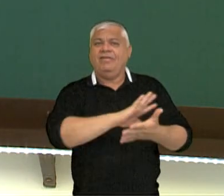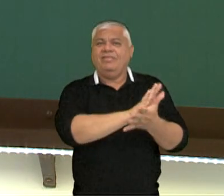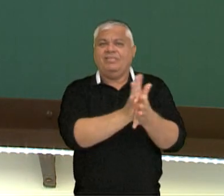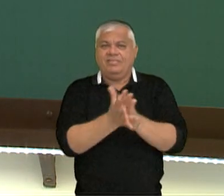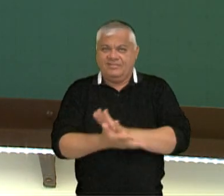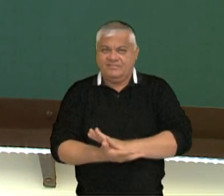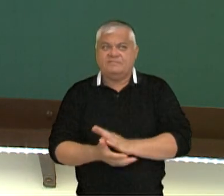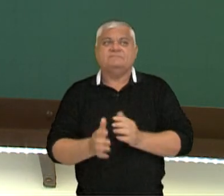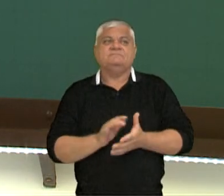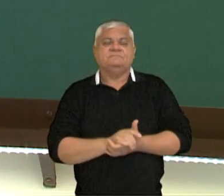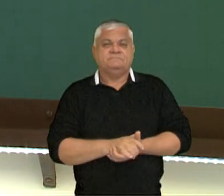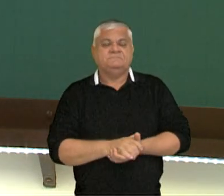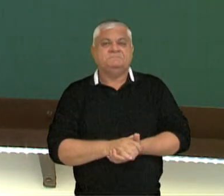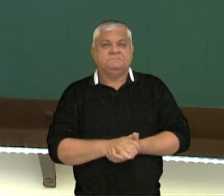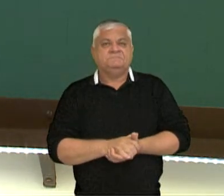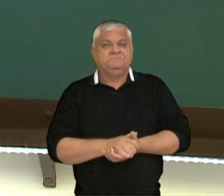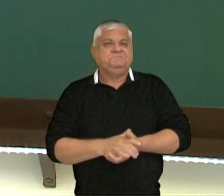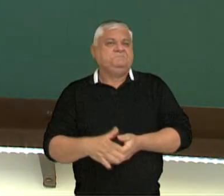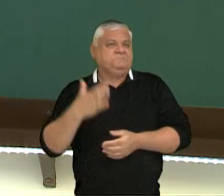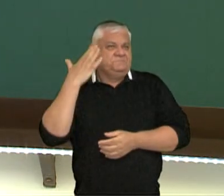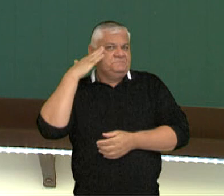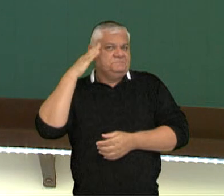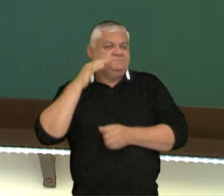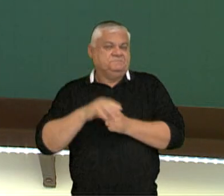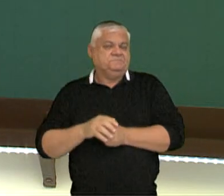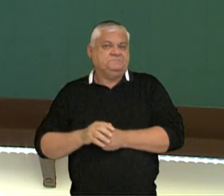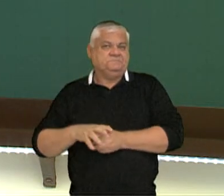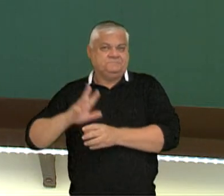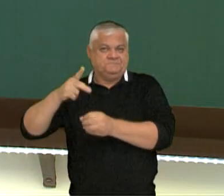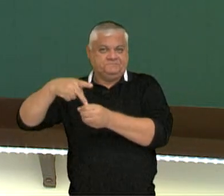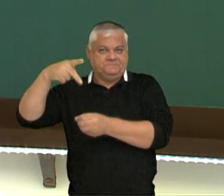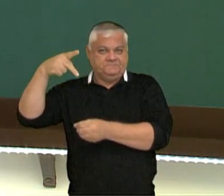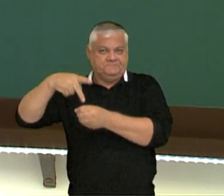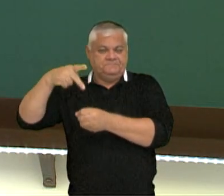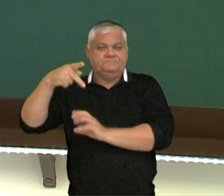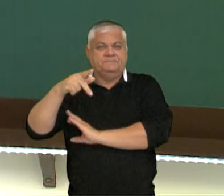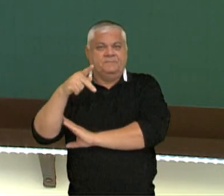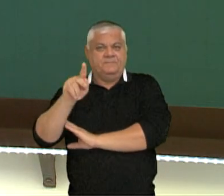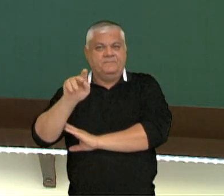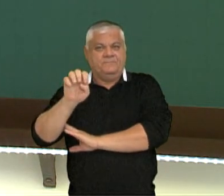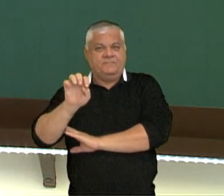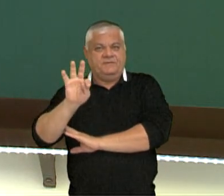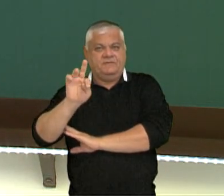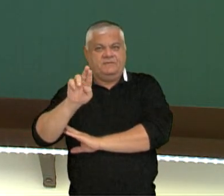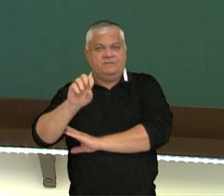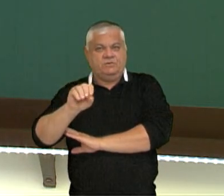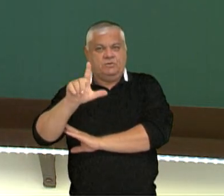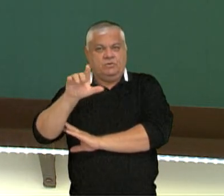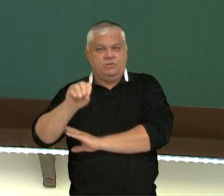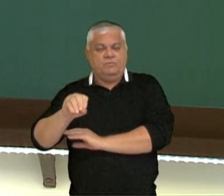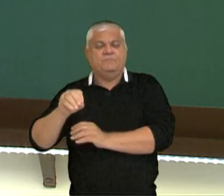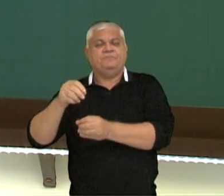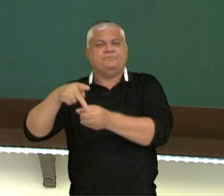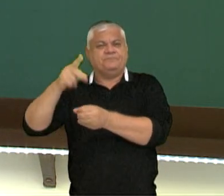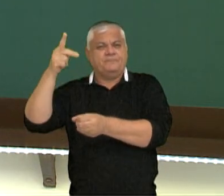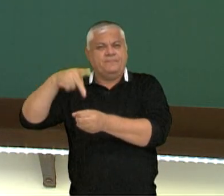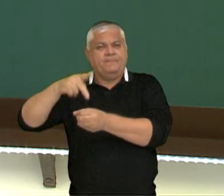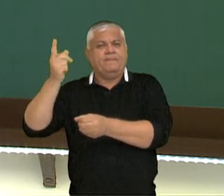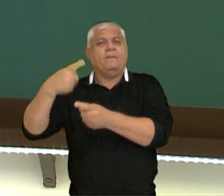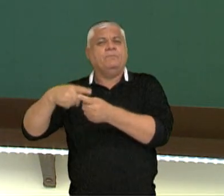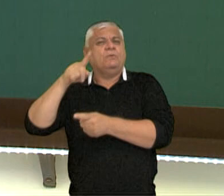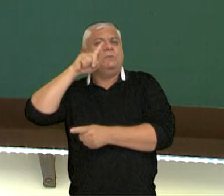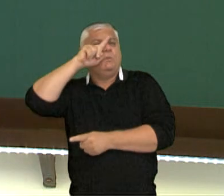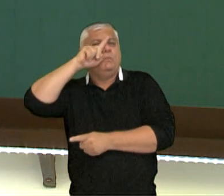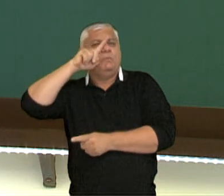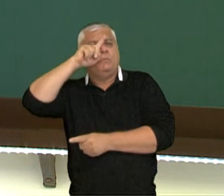Então, vamos entender um pouquinho em relação à exploração de petróleo, né? Por que existem